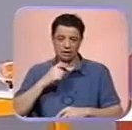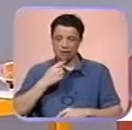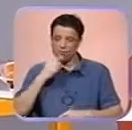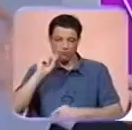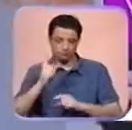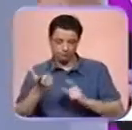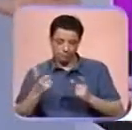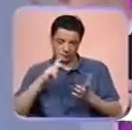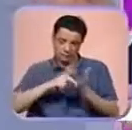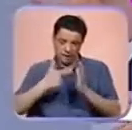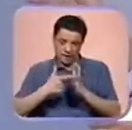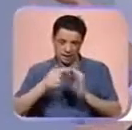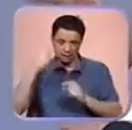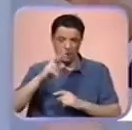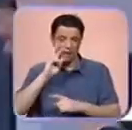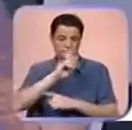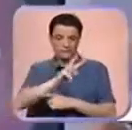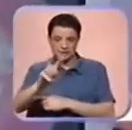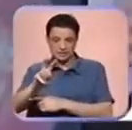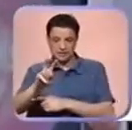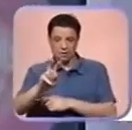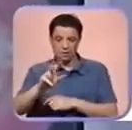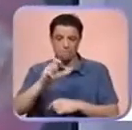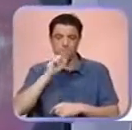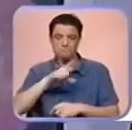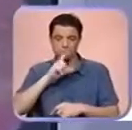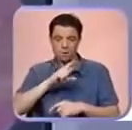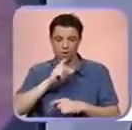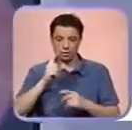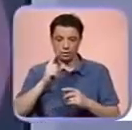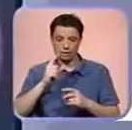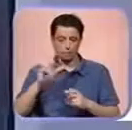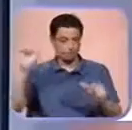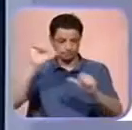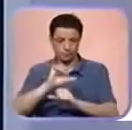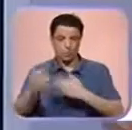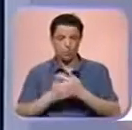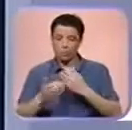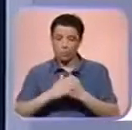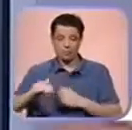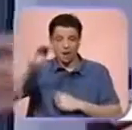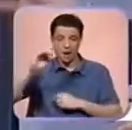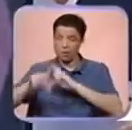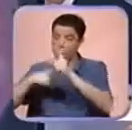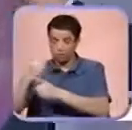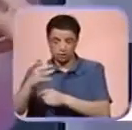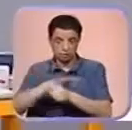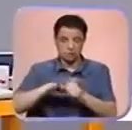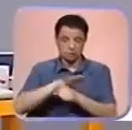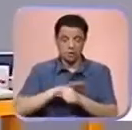Portanto, a mácula é o ponto central da visão e, no fundo, pode degenerar com a idade e com outros fatores. E nós podemos